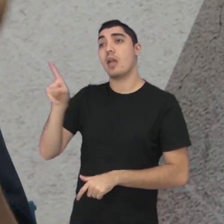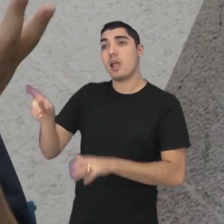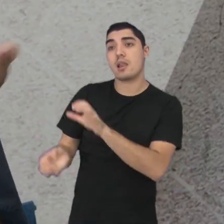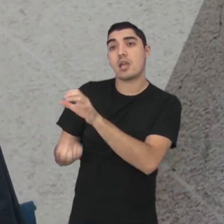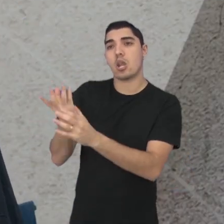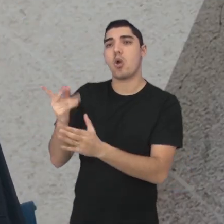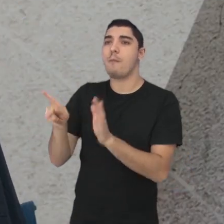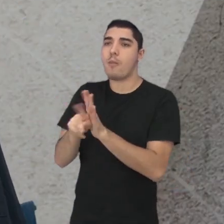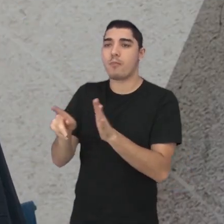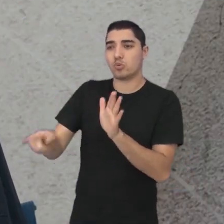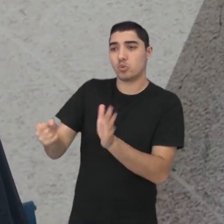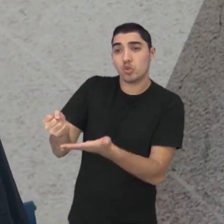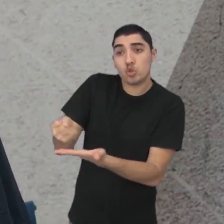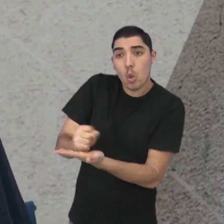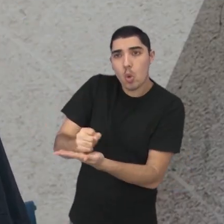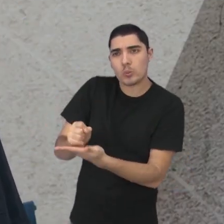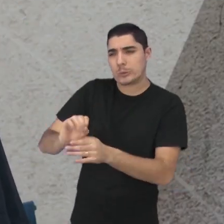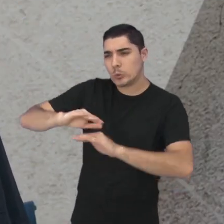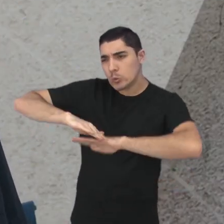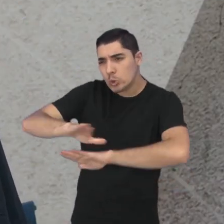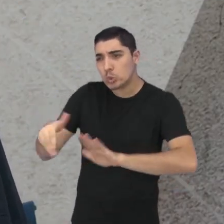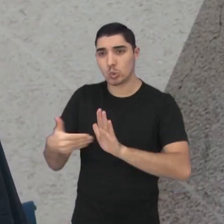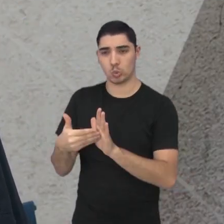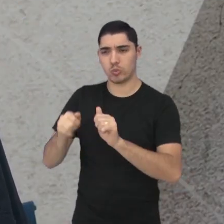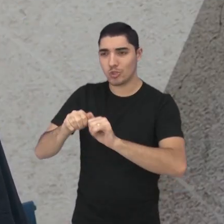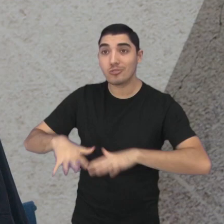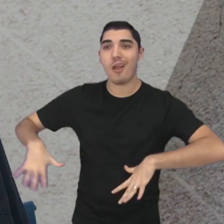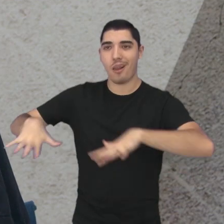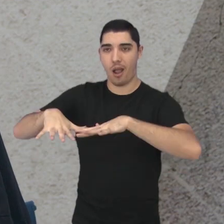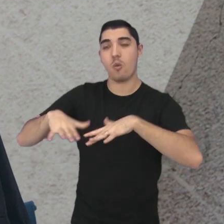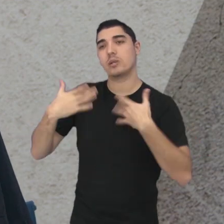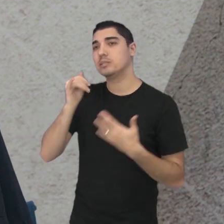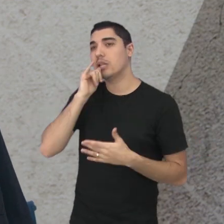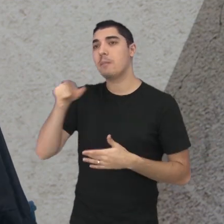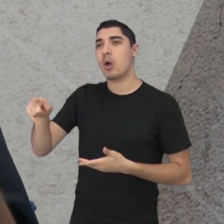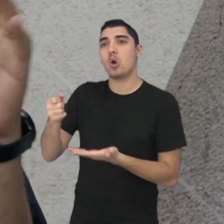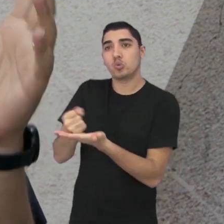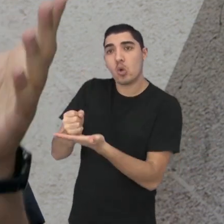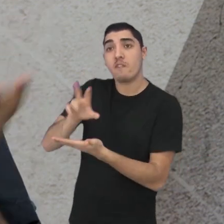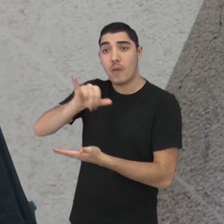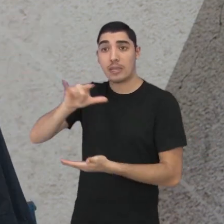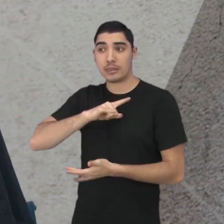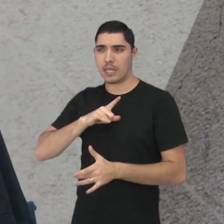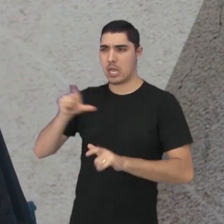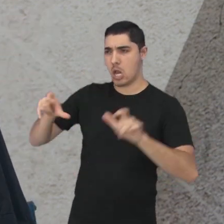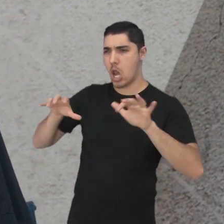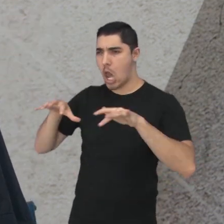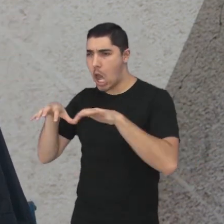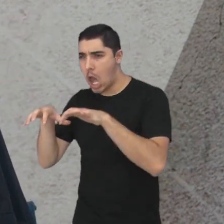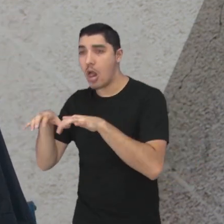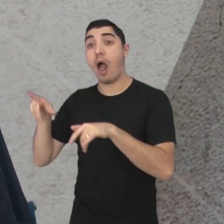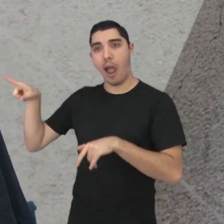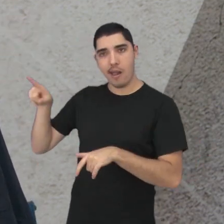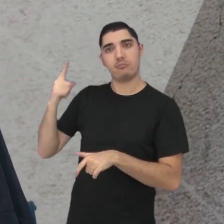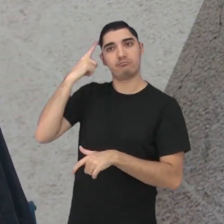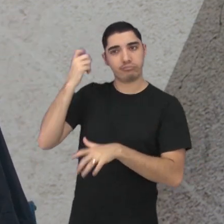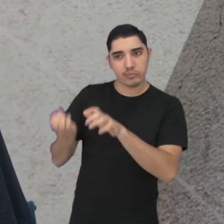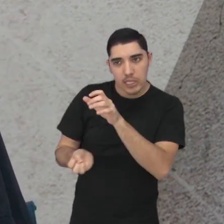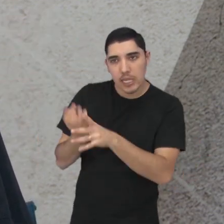um jogo. Eu quero um jogo assim, tal, vai ser no espaço, vai ser um jogo com várias criaturas. Então, aí agora